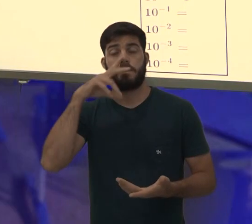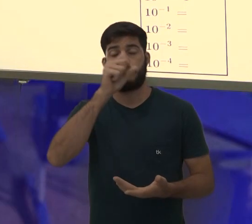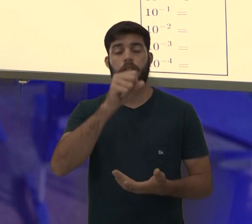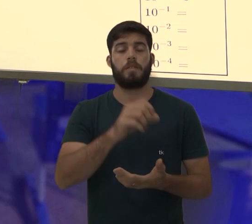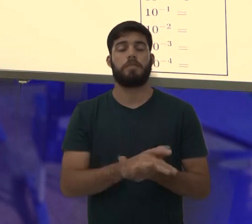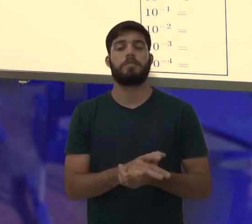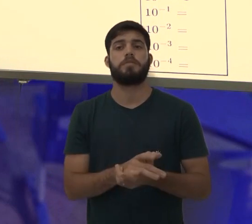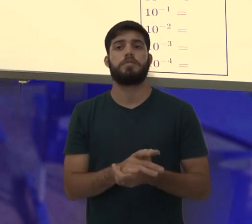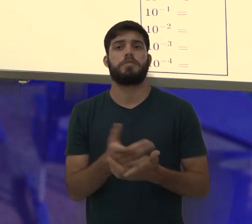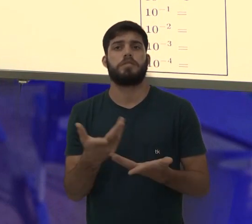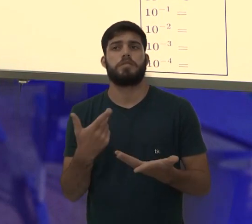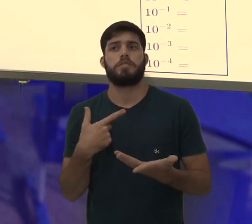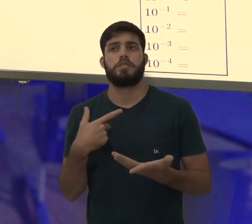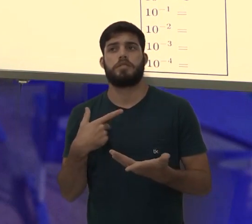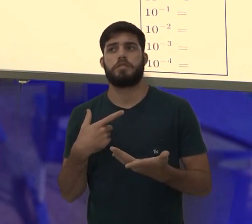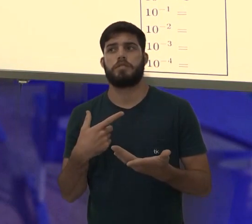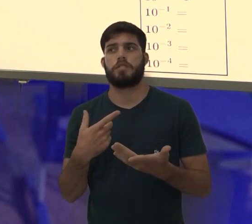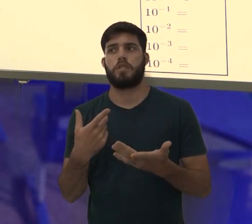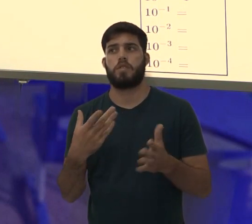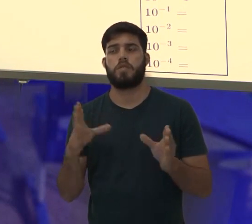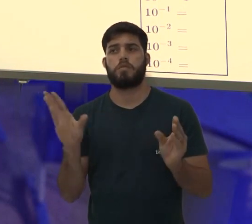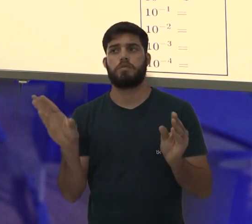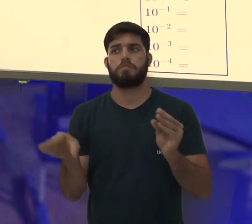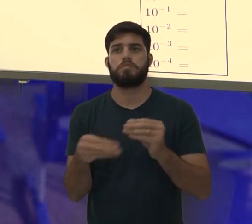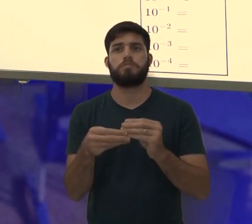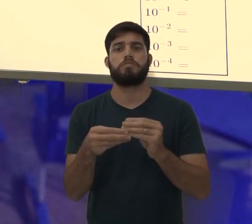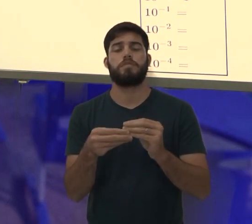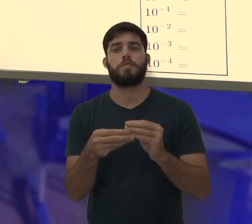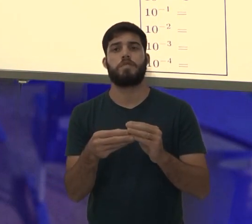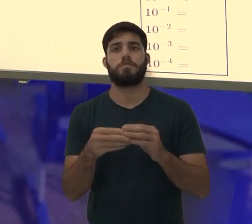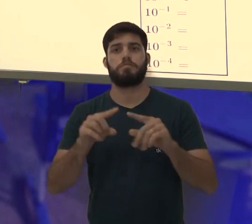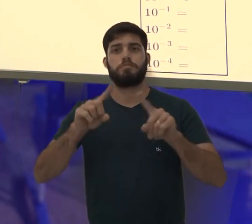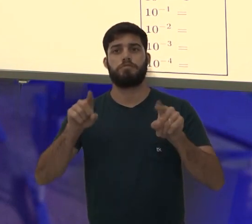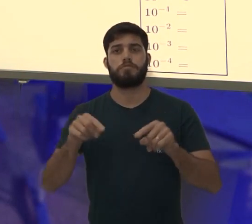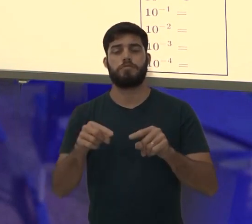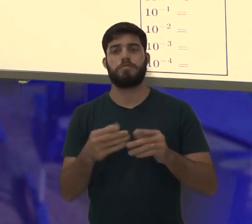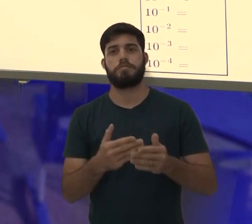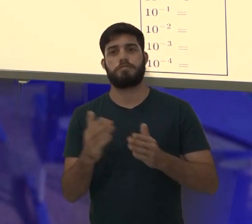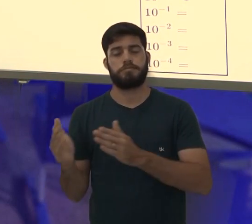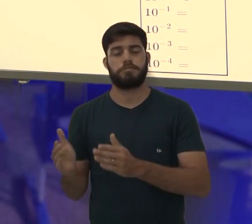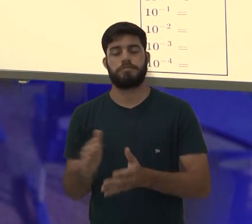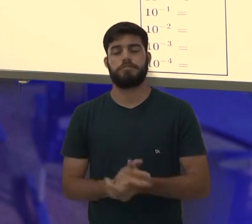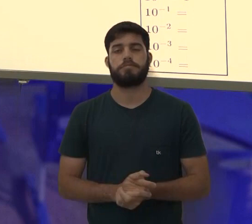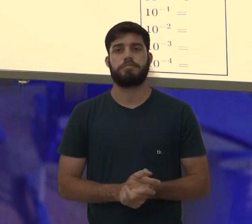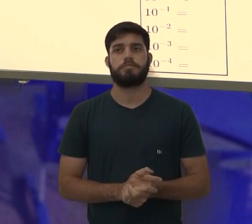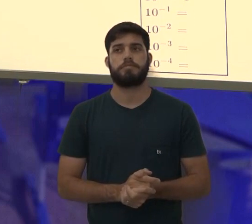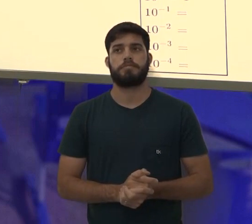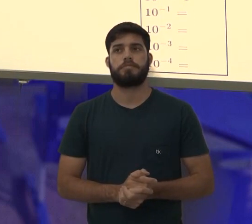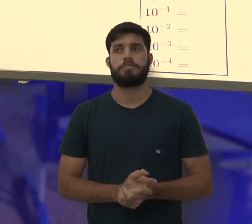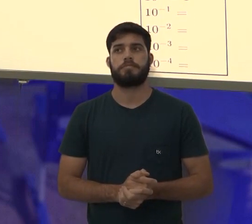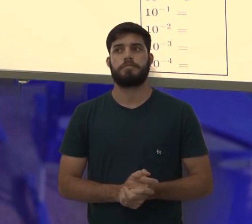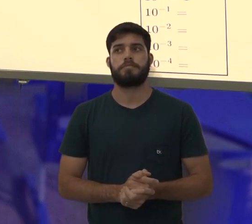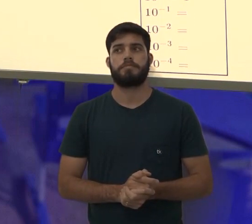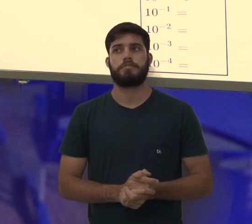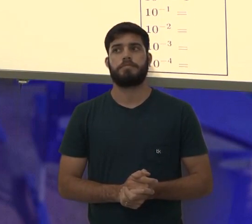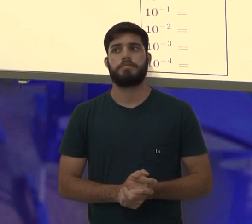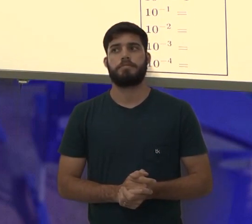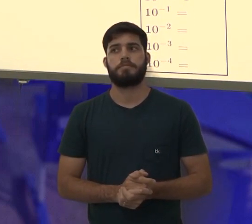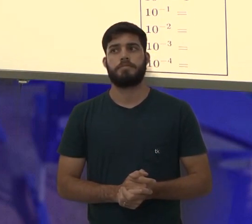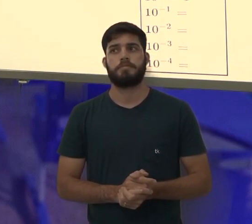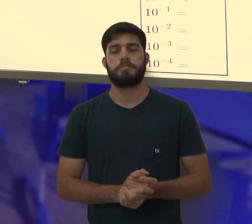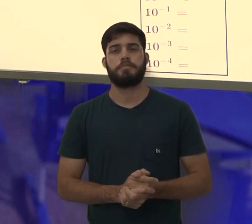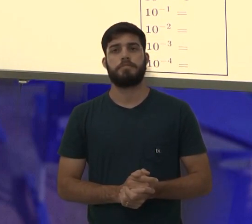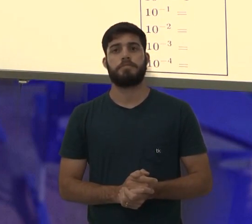que o quadro ele está numa sequência, né? 10 à quarta é igual a 10.000, 10 à terceira é igual a 1.000, 10 à segunda é igual a